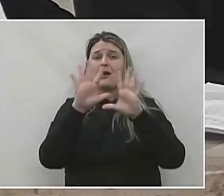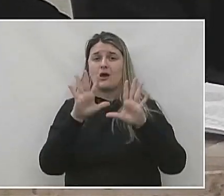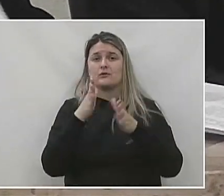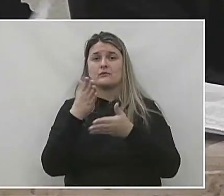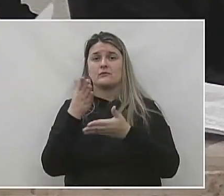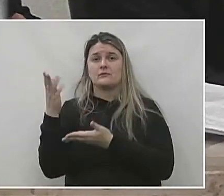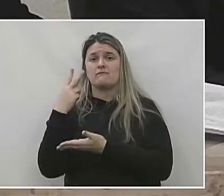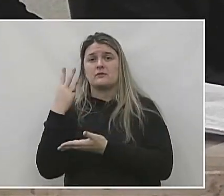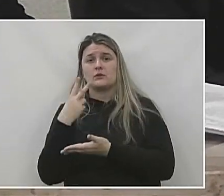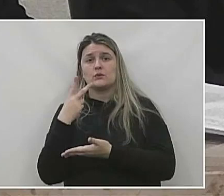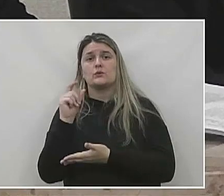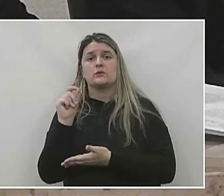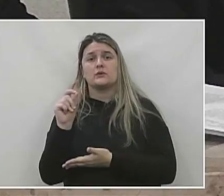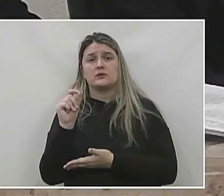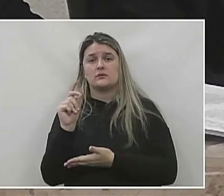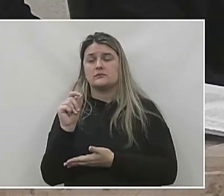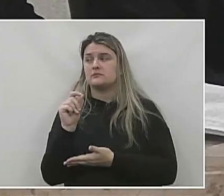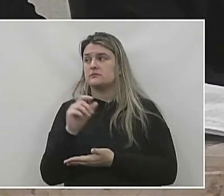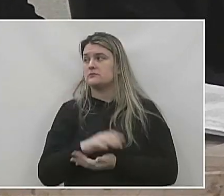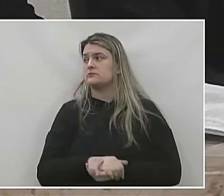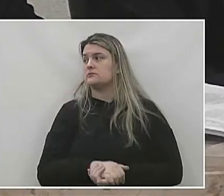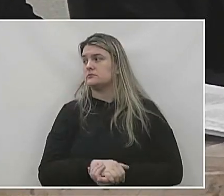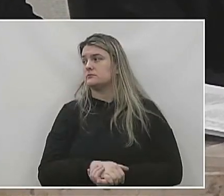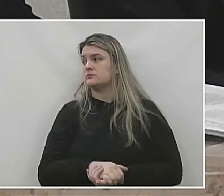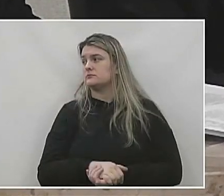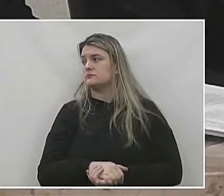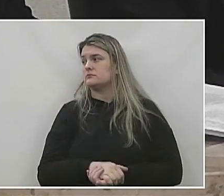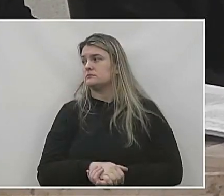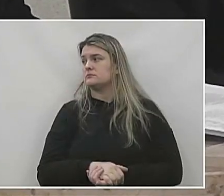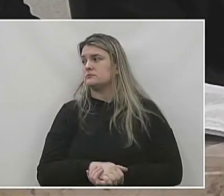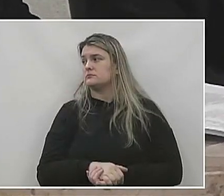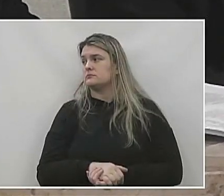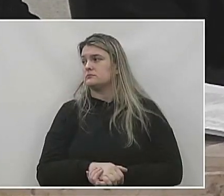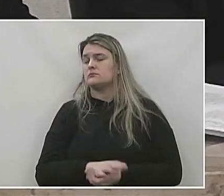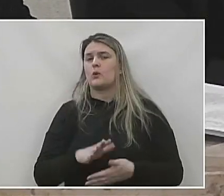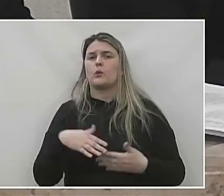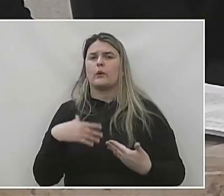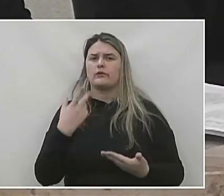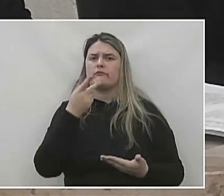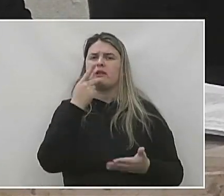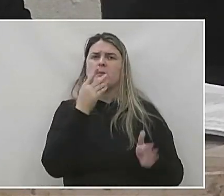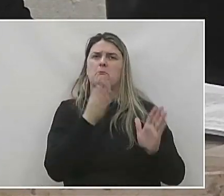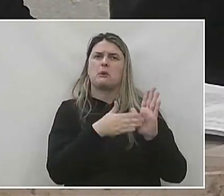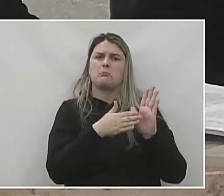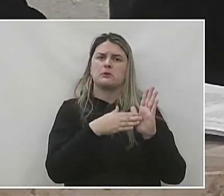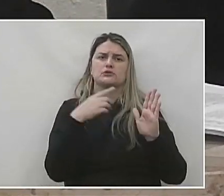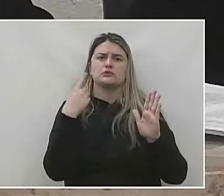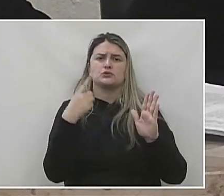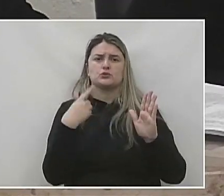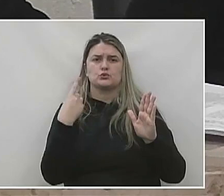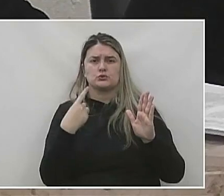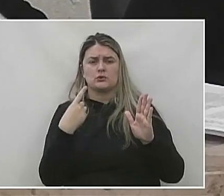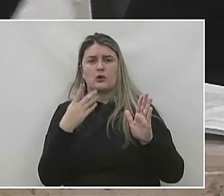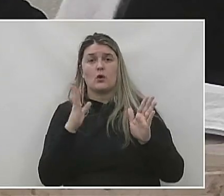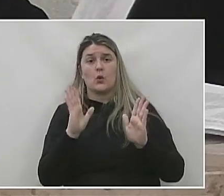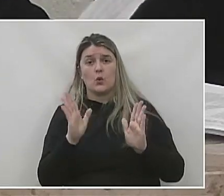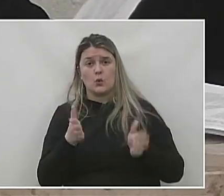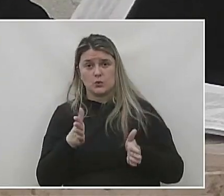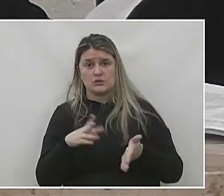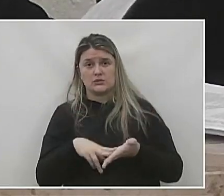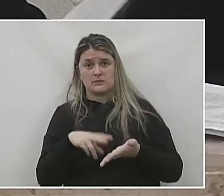nobre vereador aqui, é o seguinte, quanto a parecer jurídico, tanto é que eu consultei